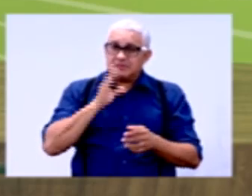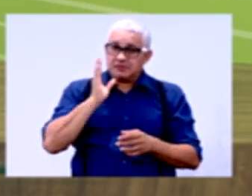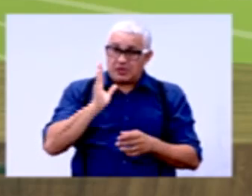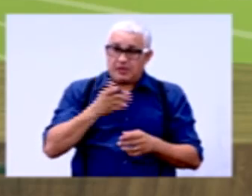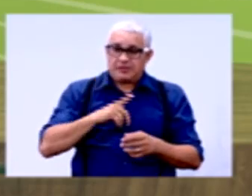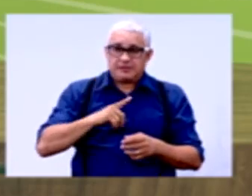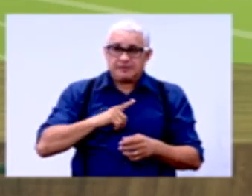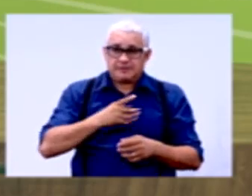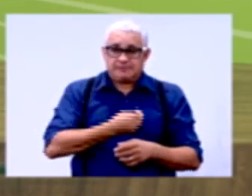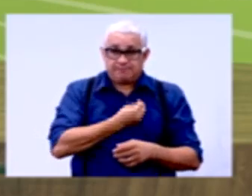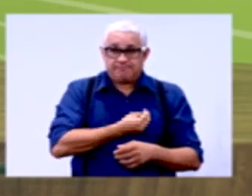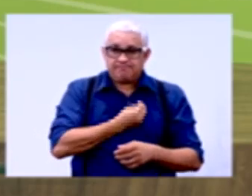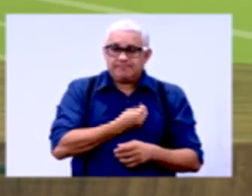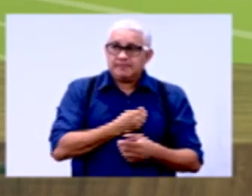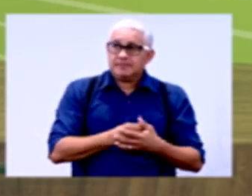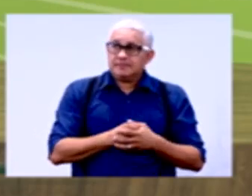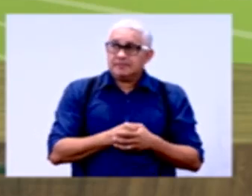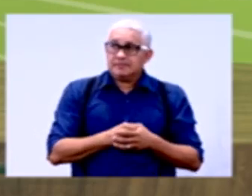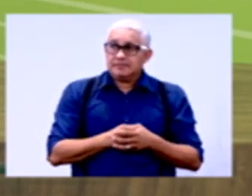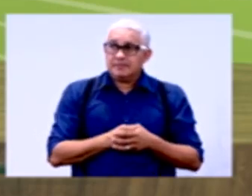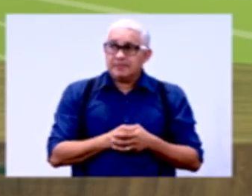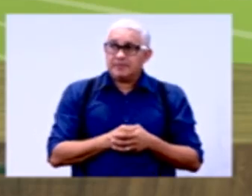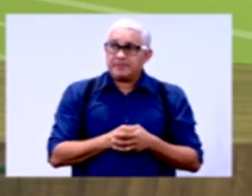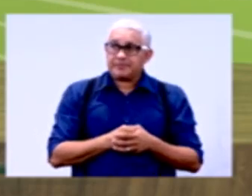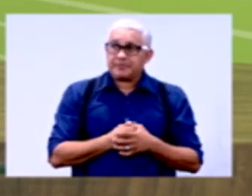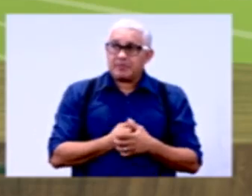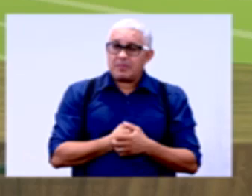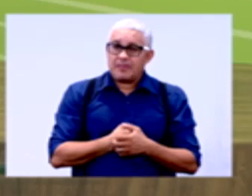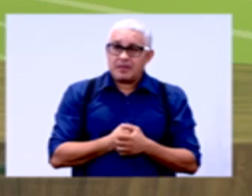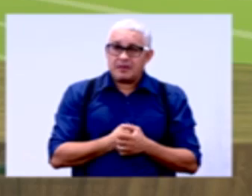Tá? Então, muitas